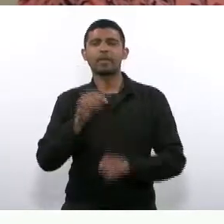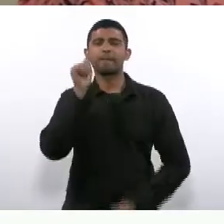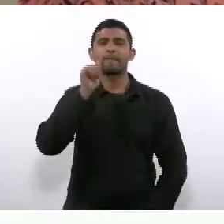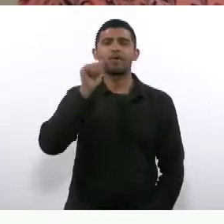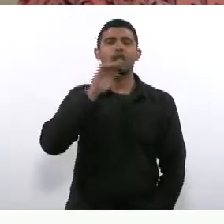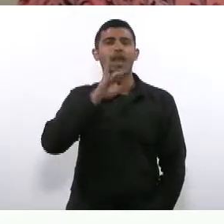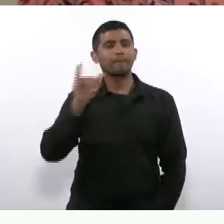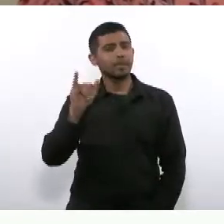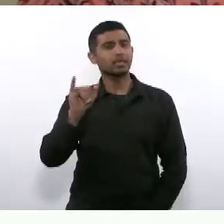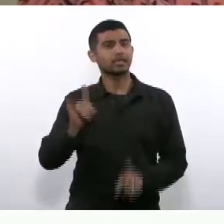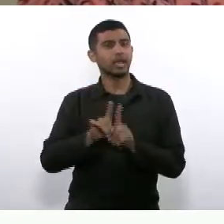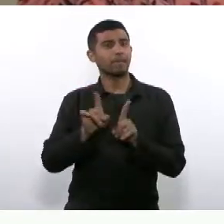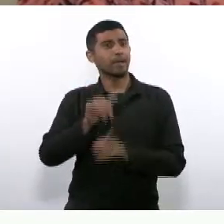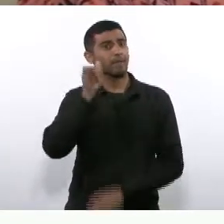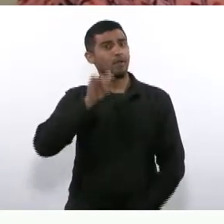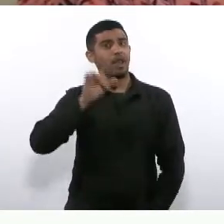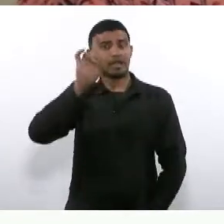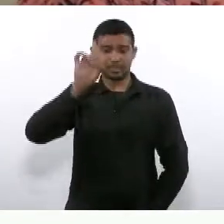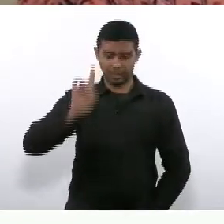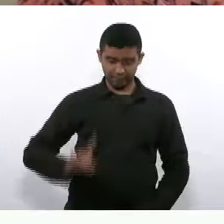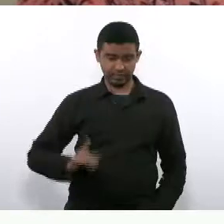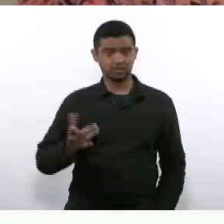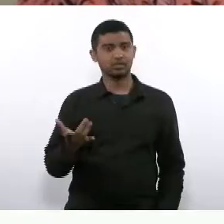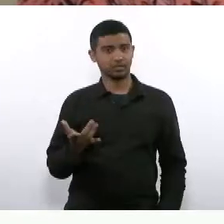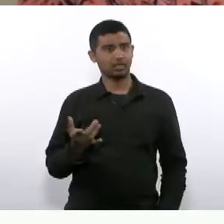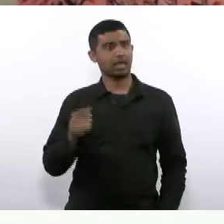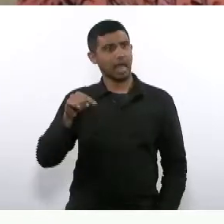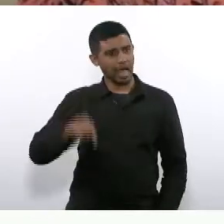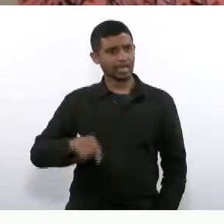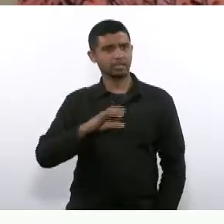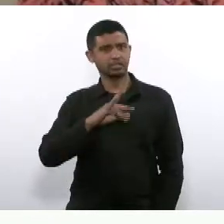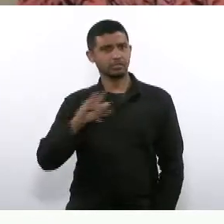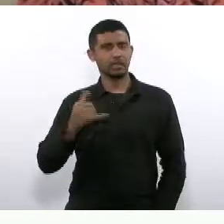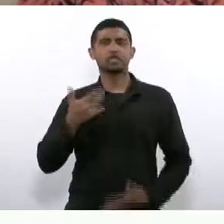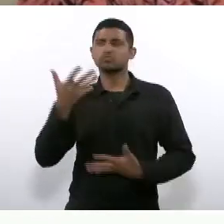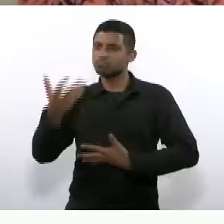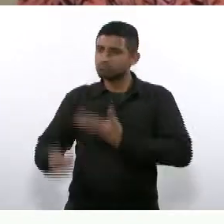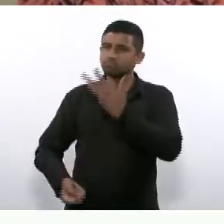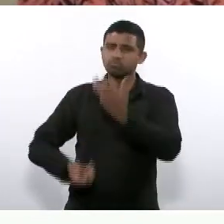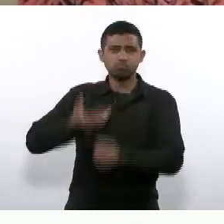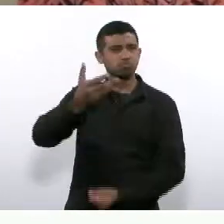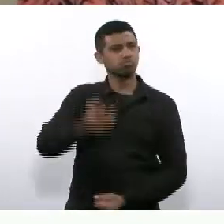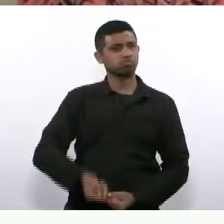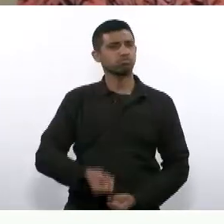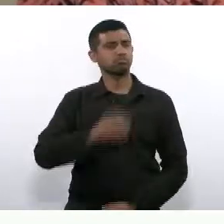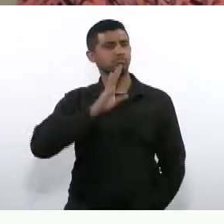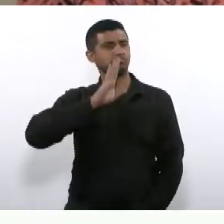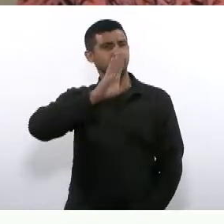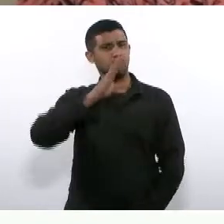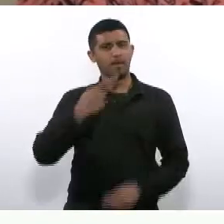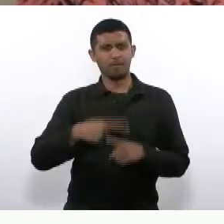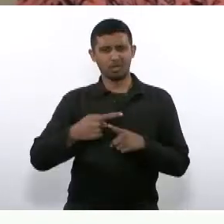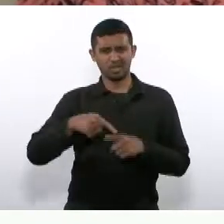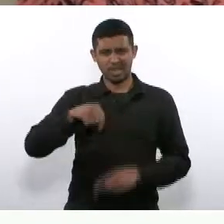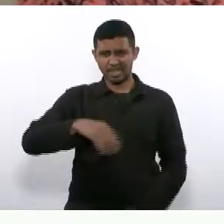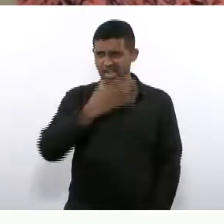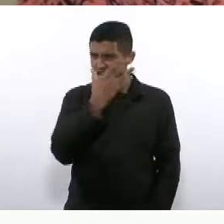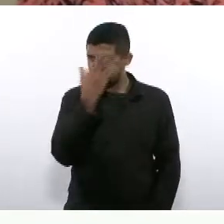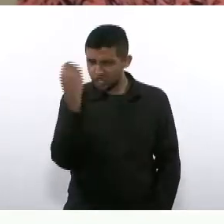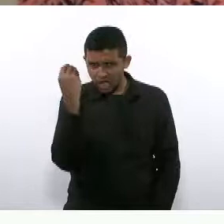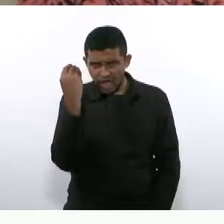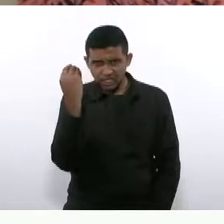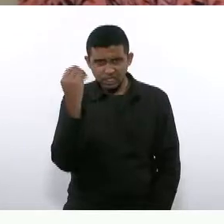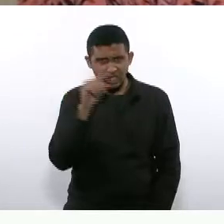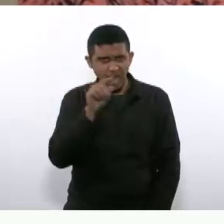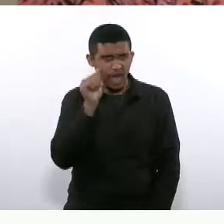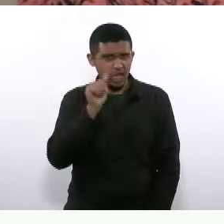com deficiência, que essa CPI abarcou. Fundamental, porque aqui não se esquece nenhuma dessas mulheres